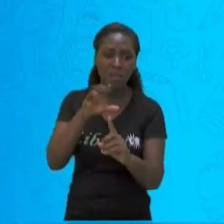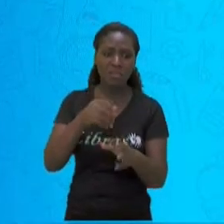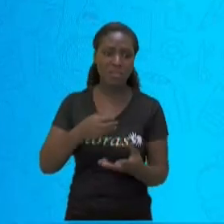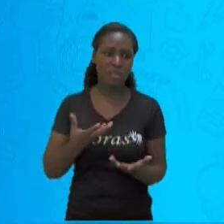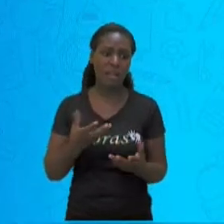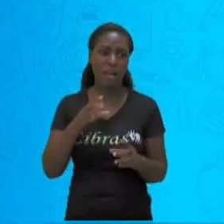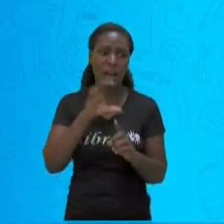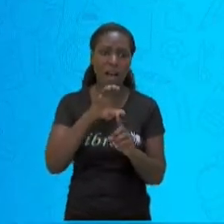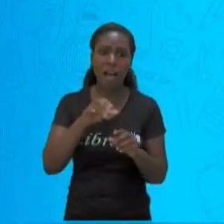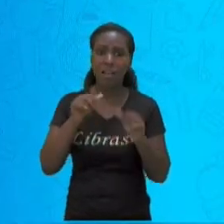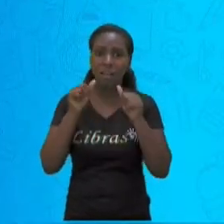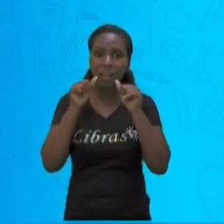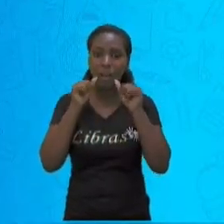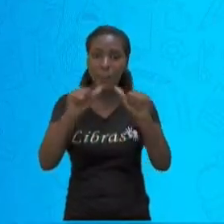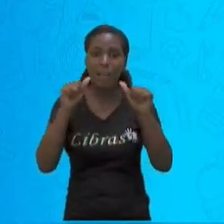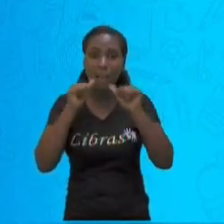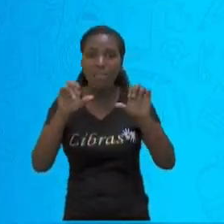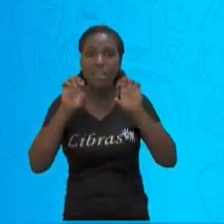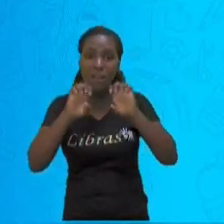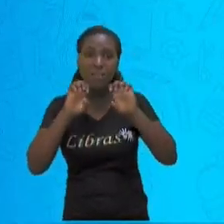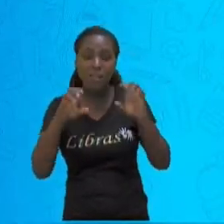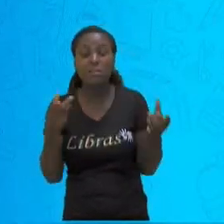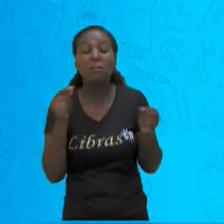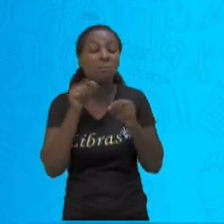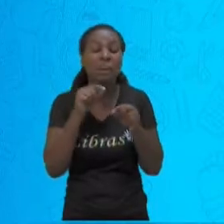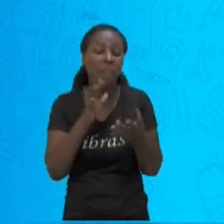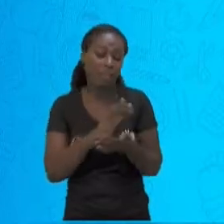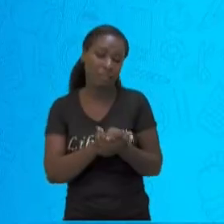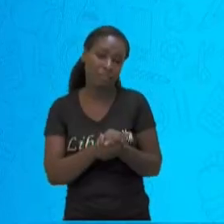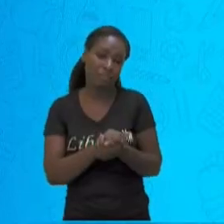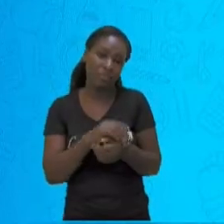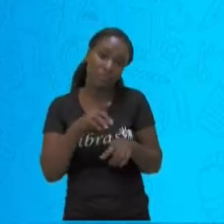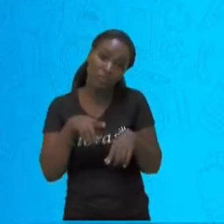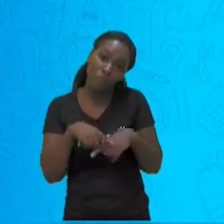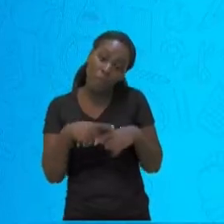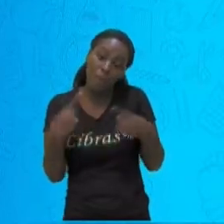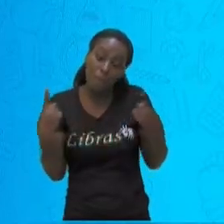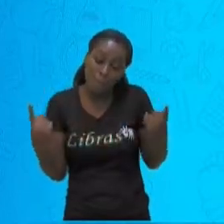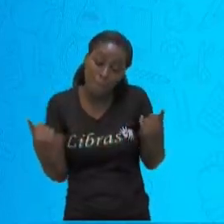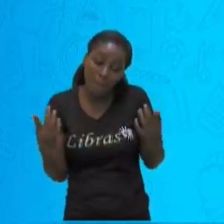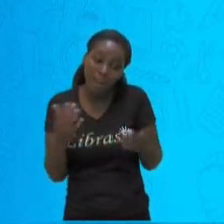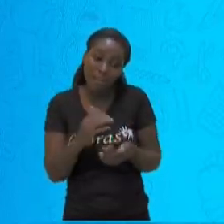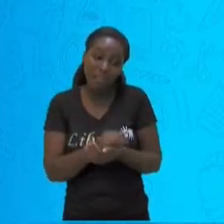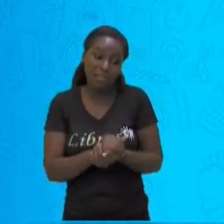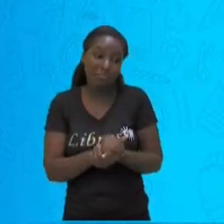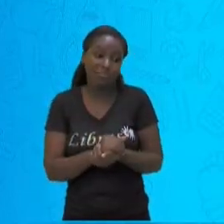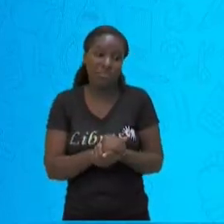Mas os meus olhos, e acredito que nem os seus, estão preparados para isso.